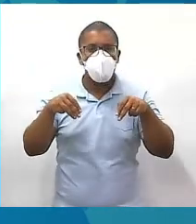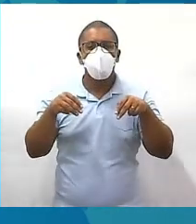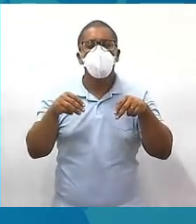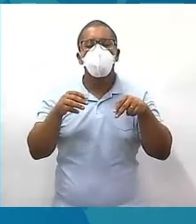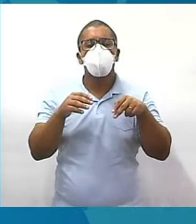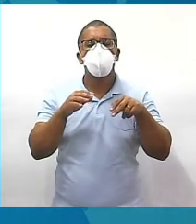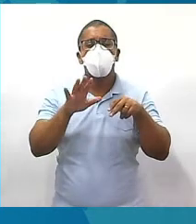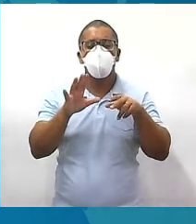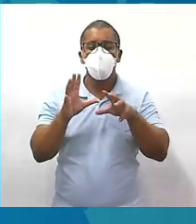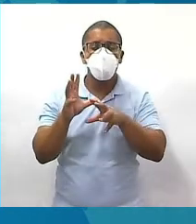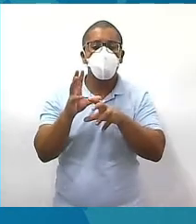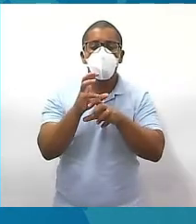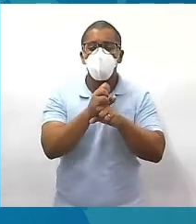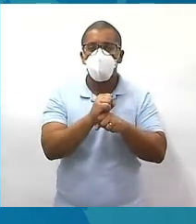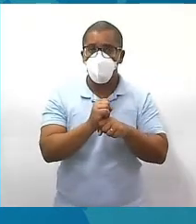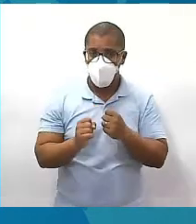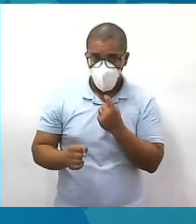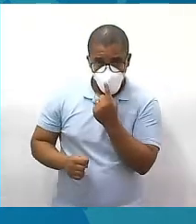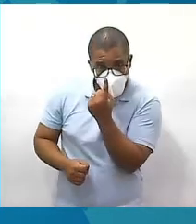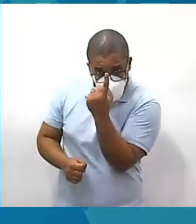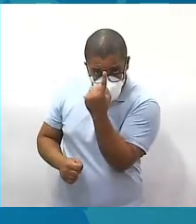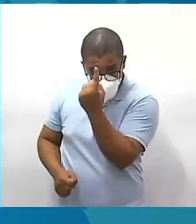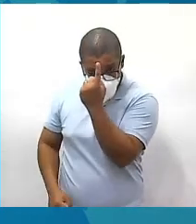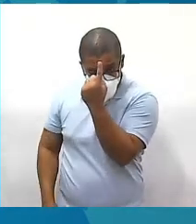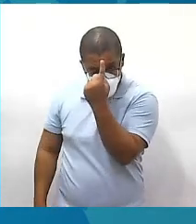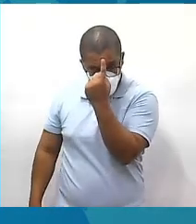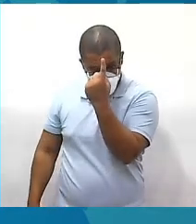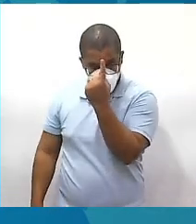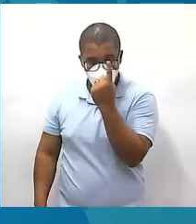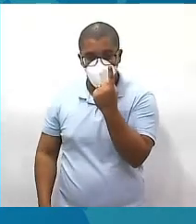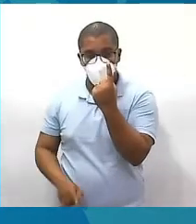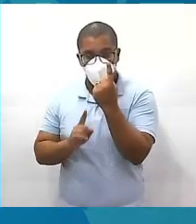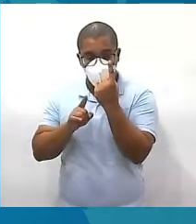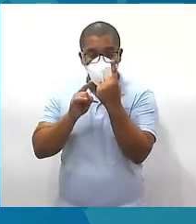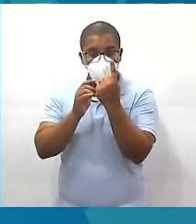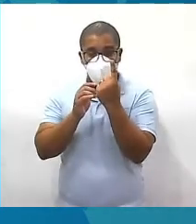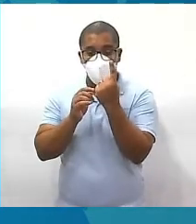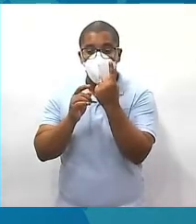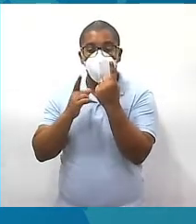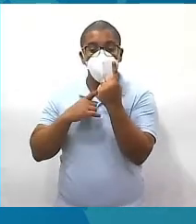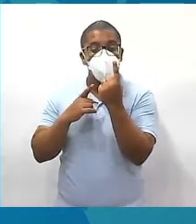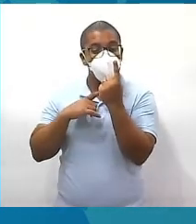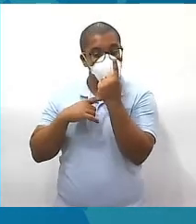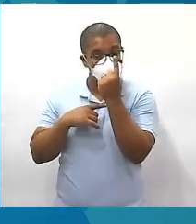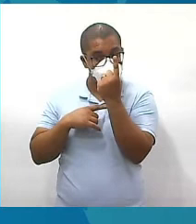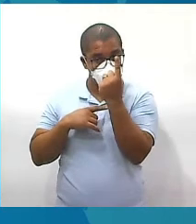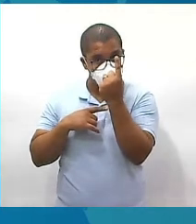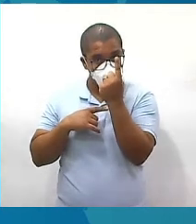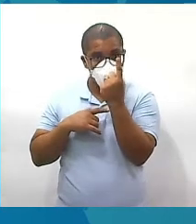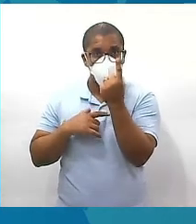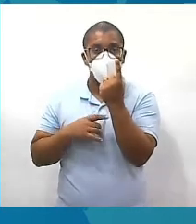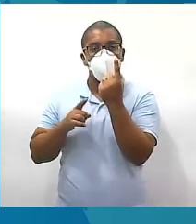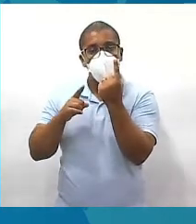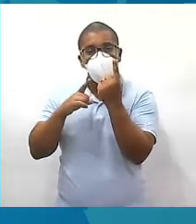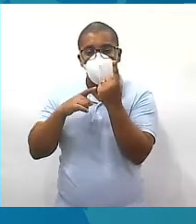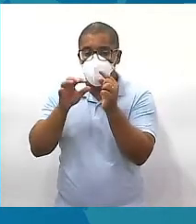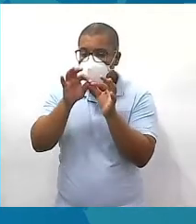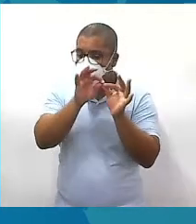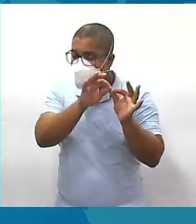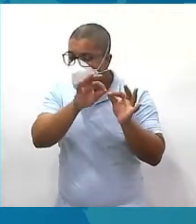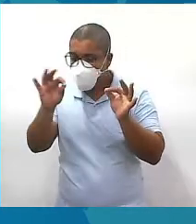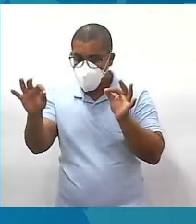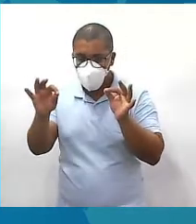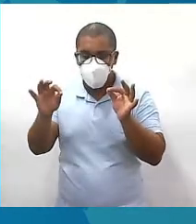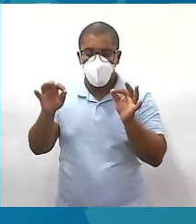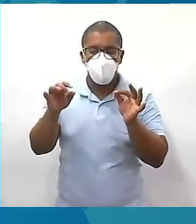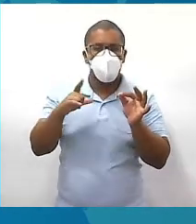4 pontos, o único, preste atenção, tá bem maior. Tá bem maior para chamar atenção aí, ó. O único cuja distância ao centro